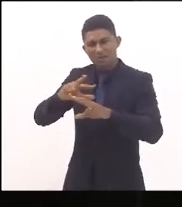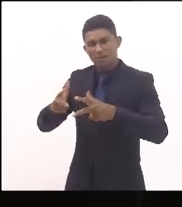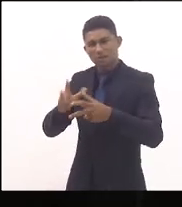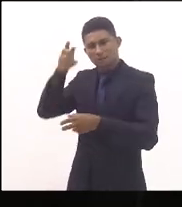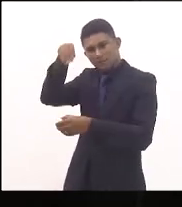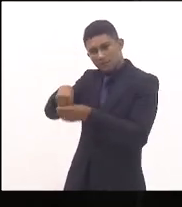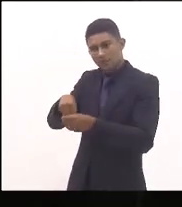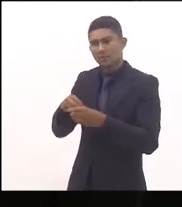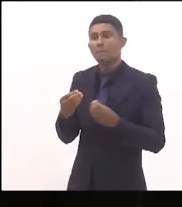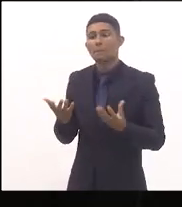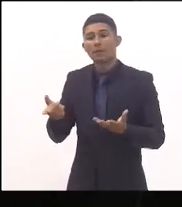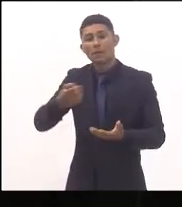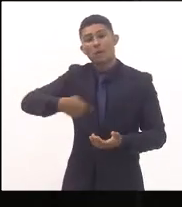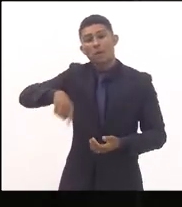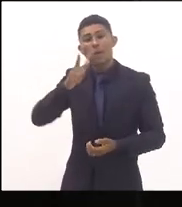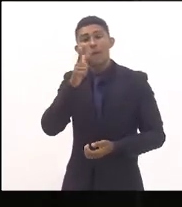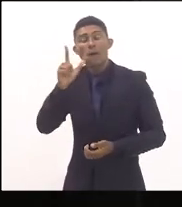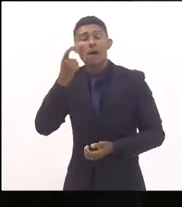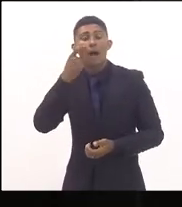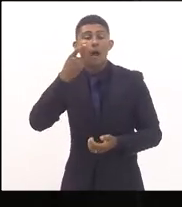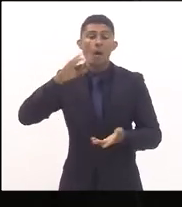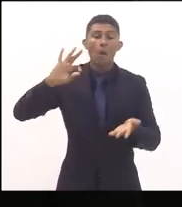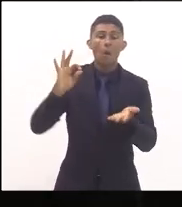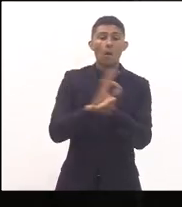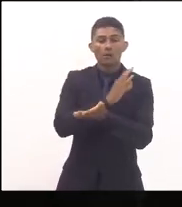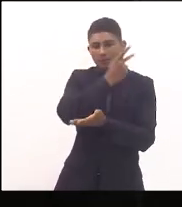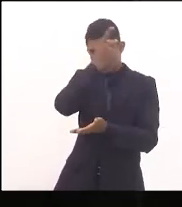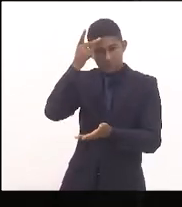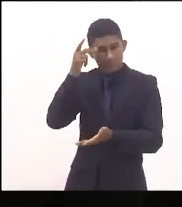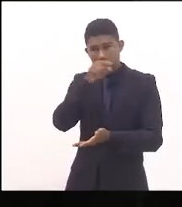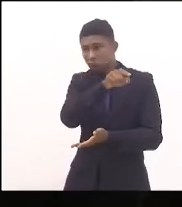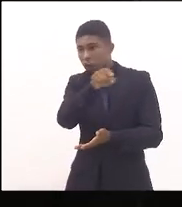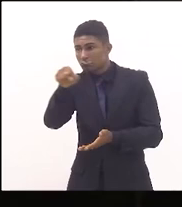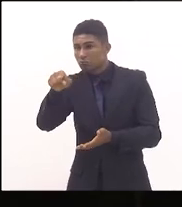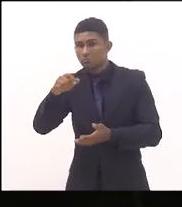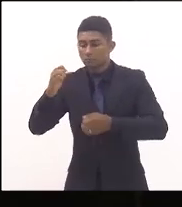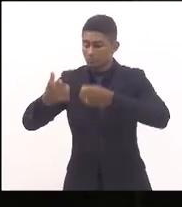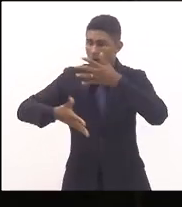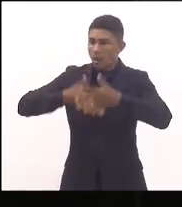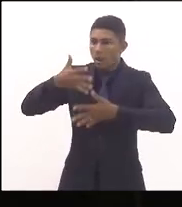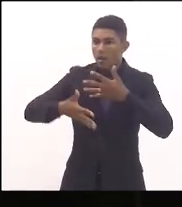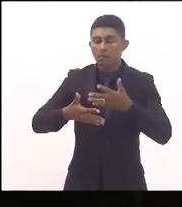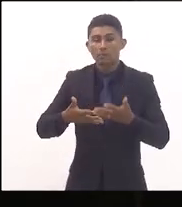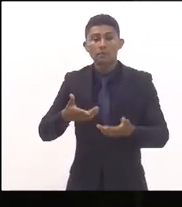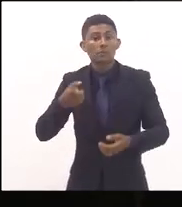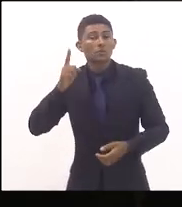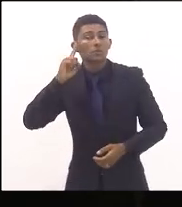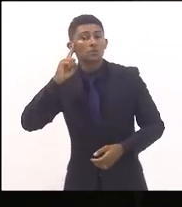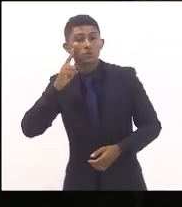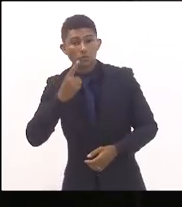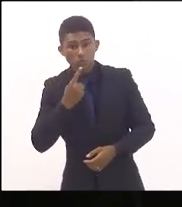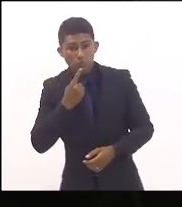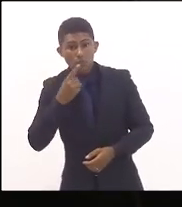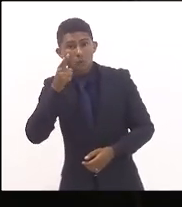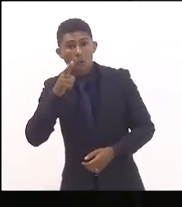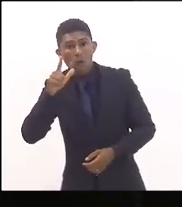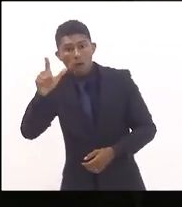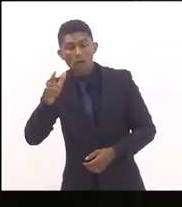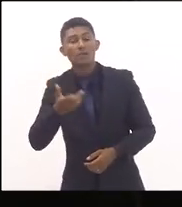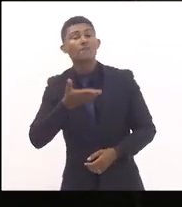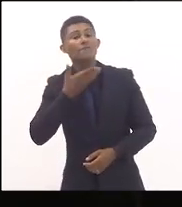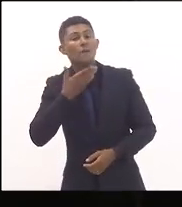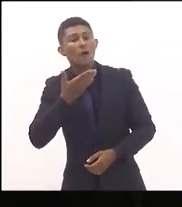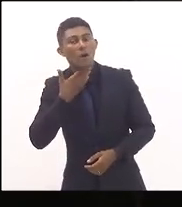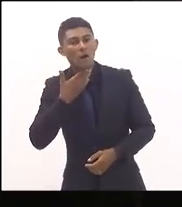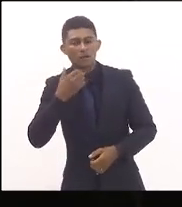para que pudéssemos contratar pessoas que traduzem a voz daqueles que não poderiam falar o acesso à